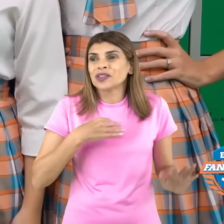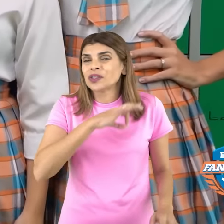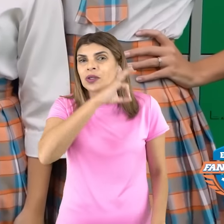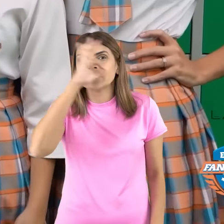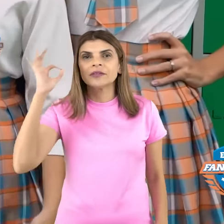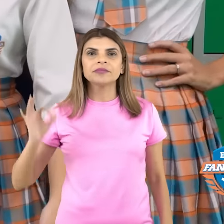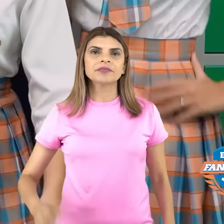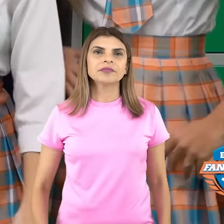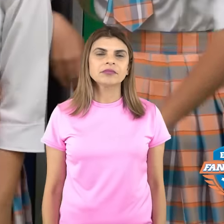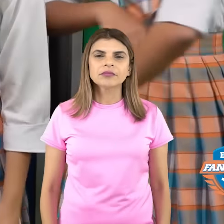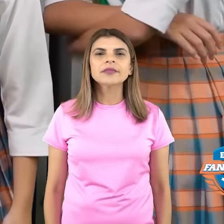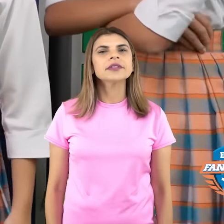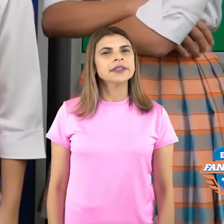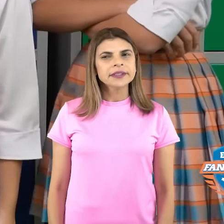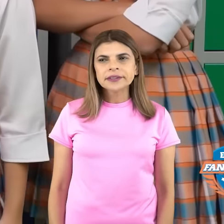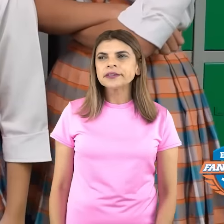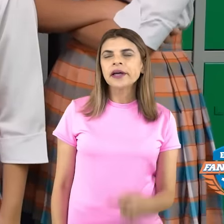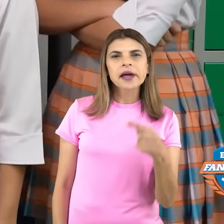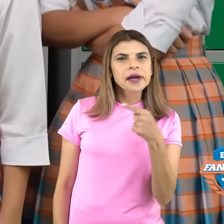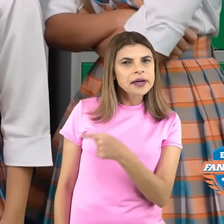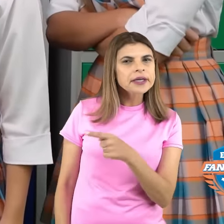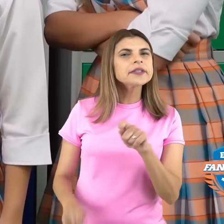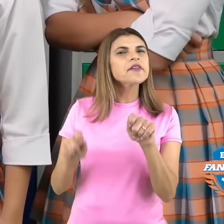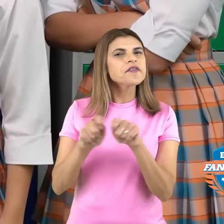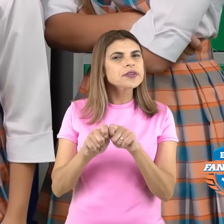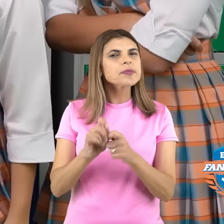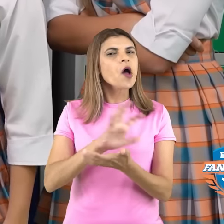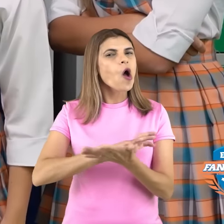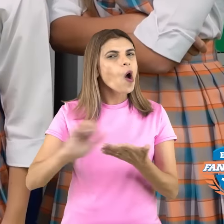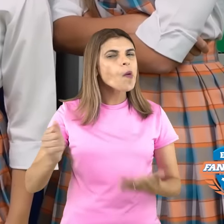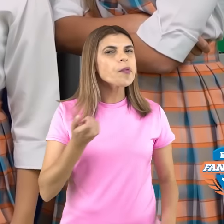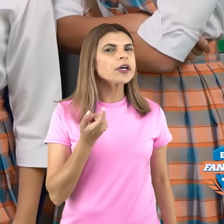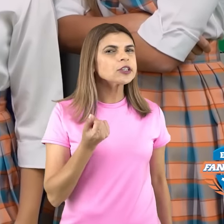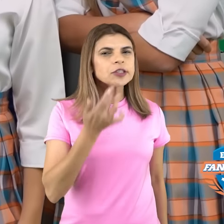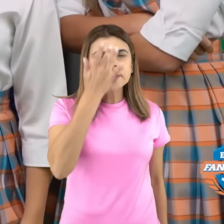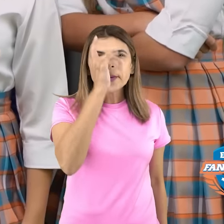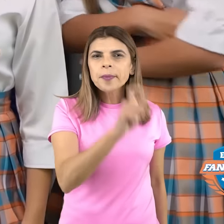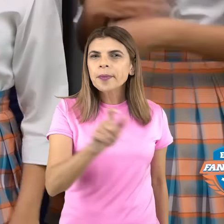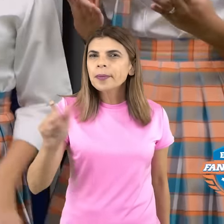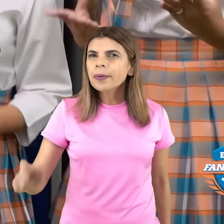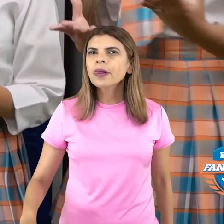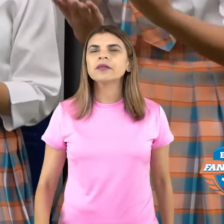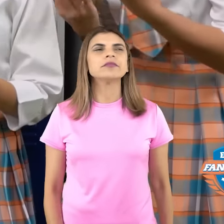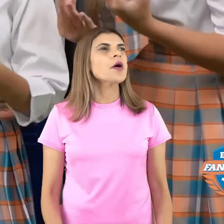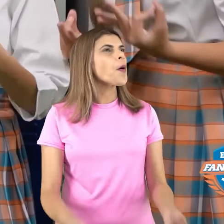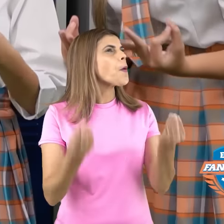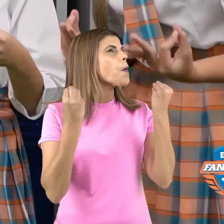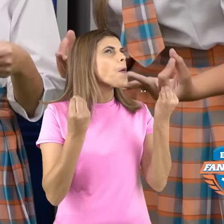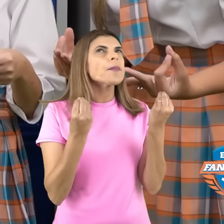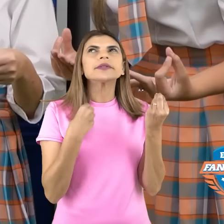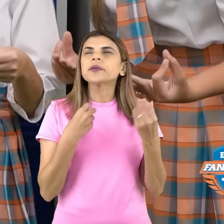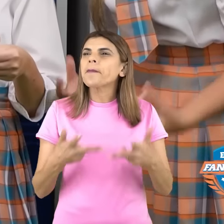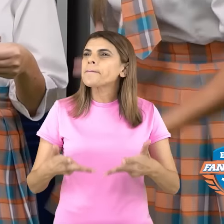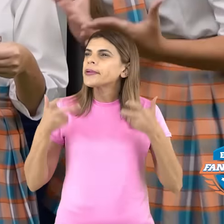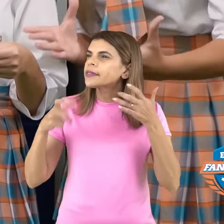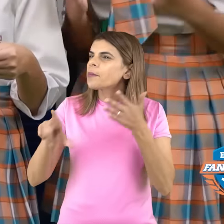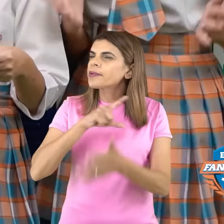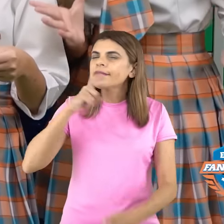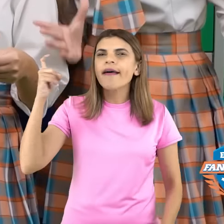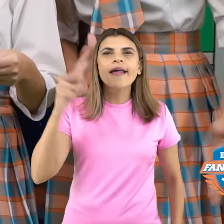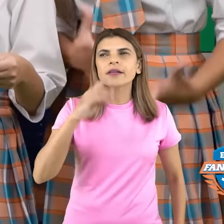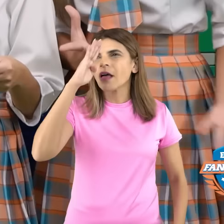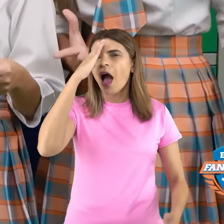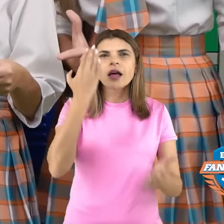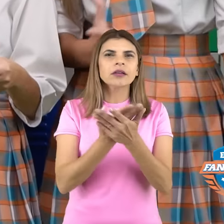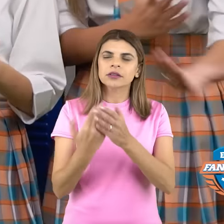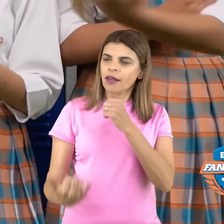inocente! Então era tudo um plano do Vilão Topão para roubar o dinheiro das pessoas. Como a gente não percebeu isso antes? Ai, eu não